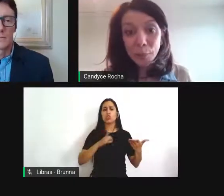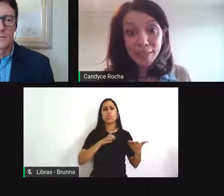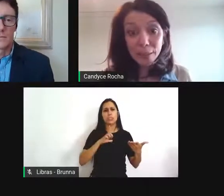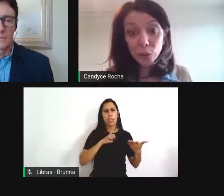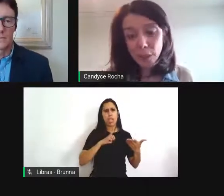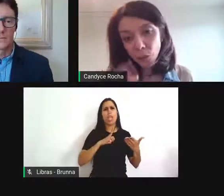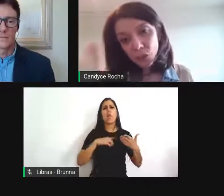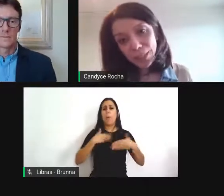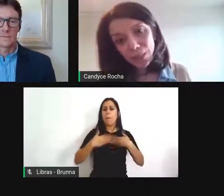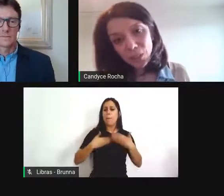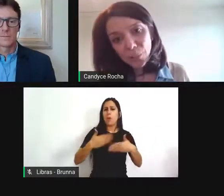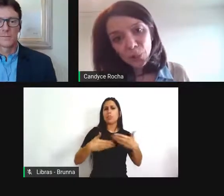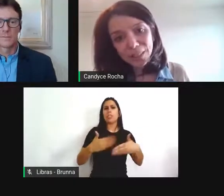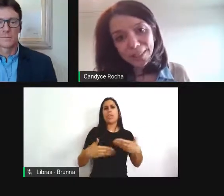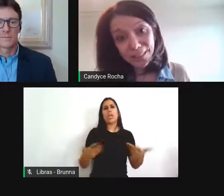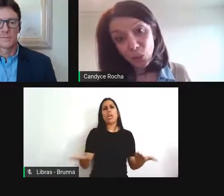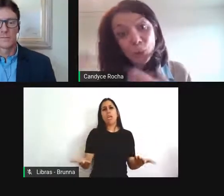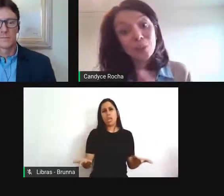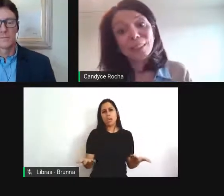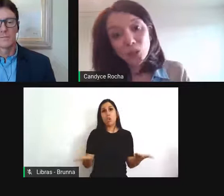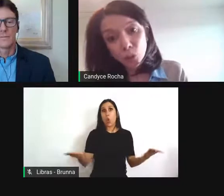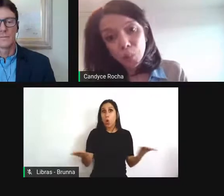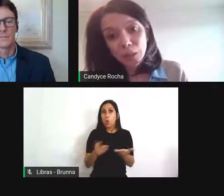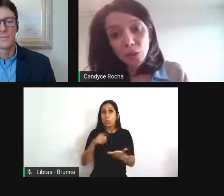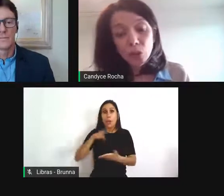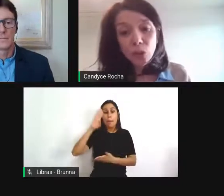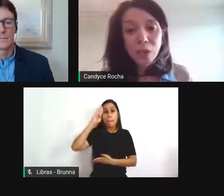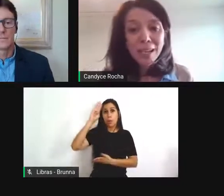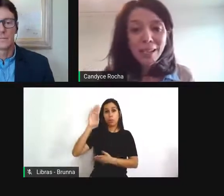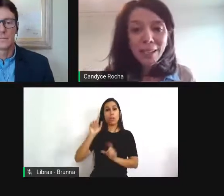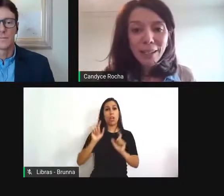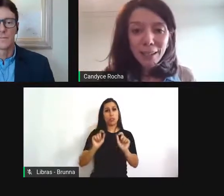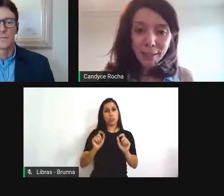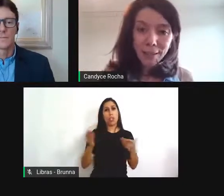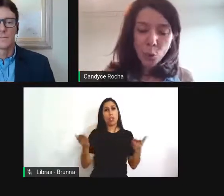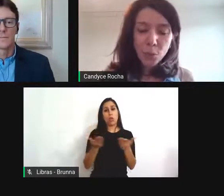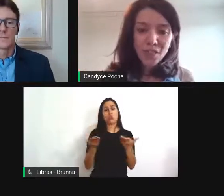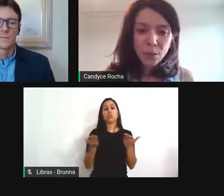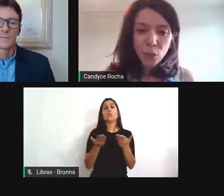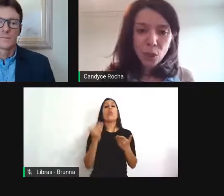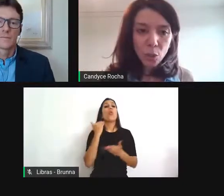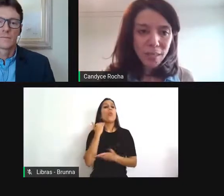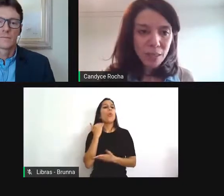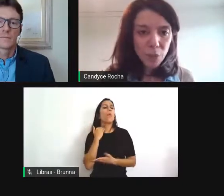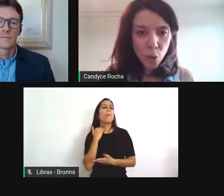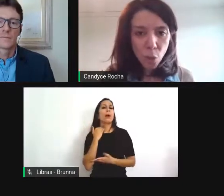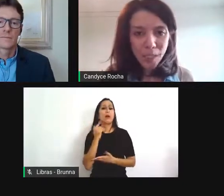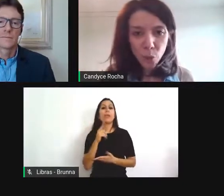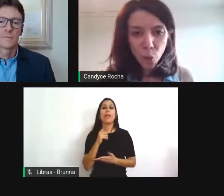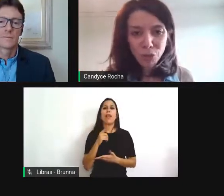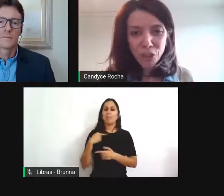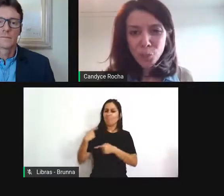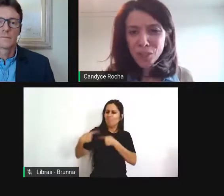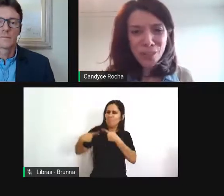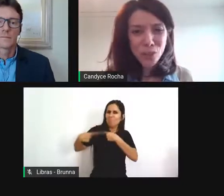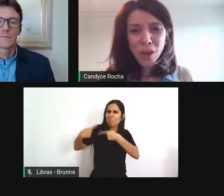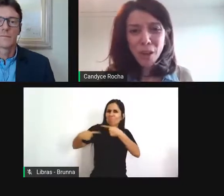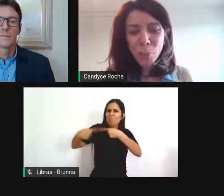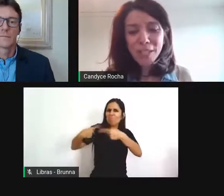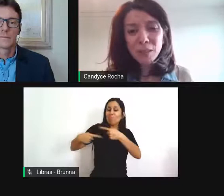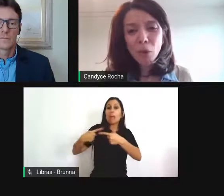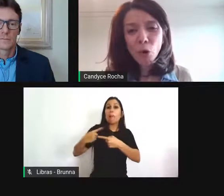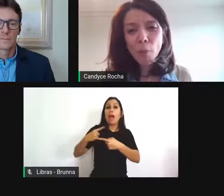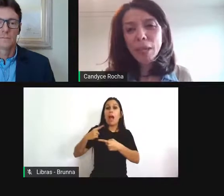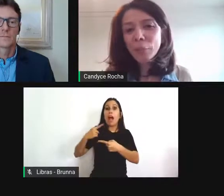está passando, que hoje é a nossa prioridade, a prioridade do banco, que é o processo de recuperação econômica do Covid, mas não